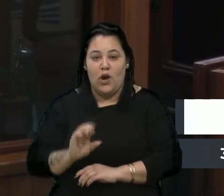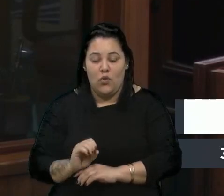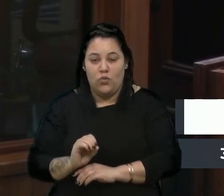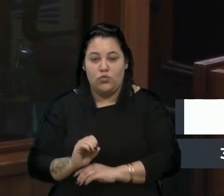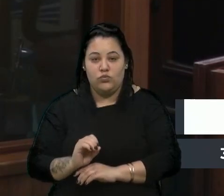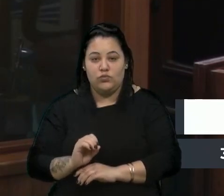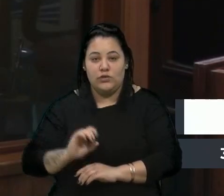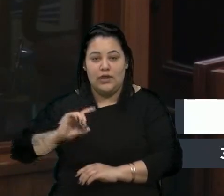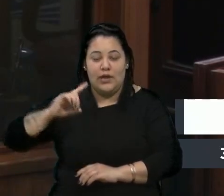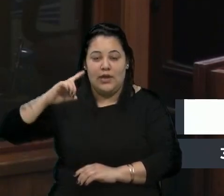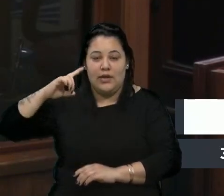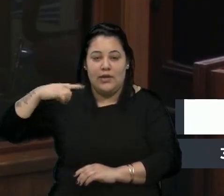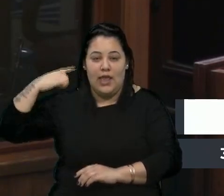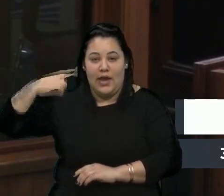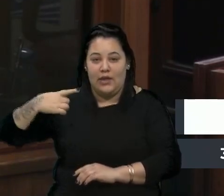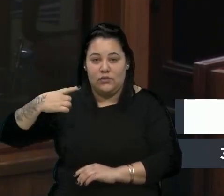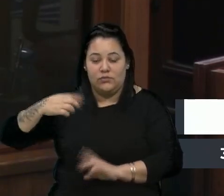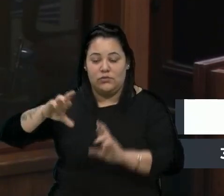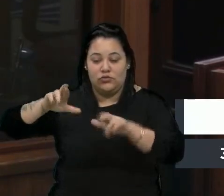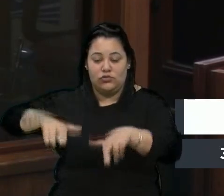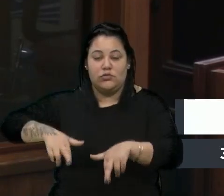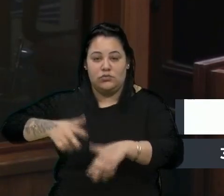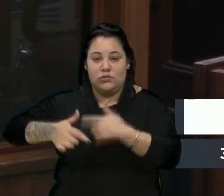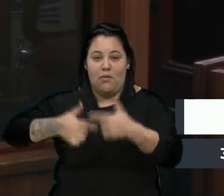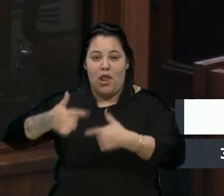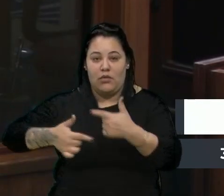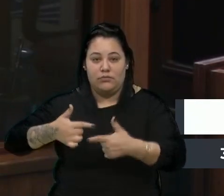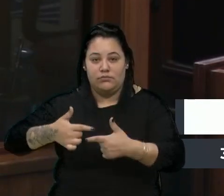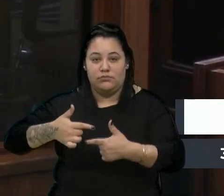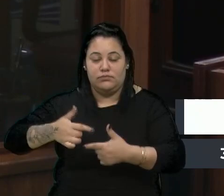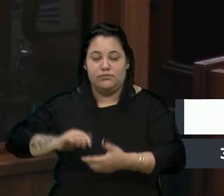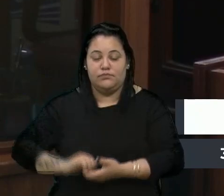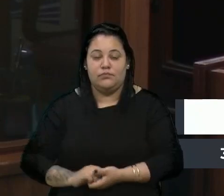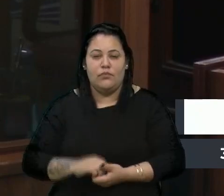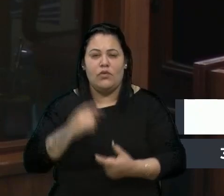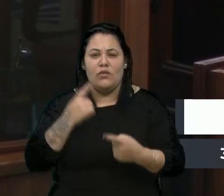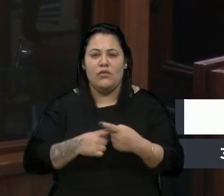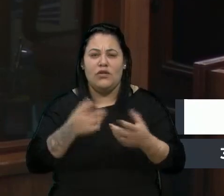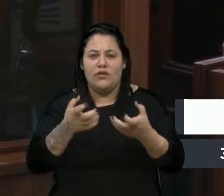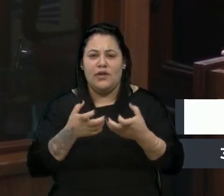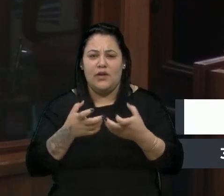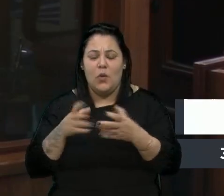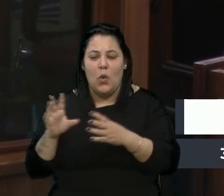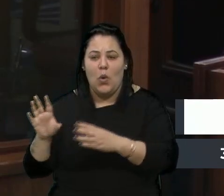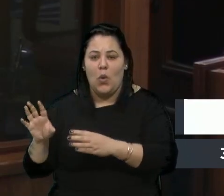Trabalho. Por que eu quero trazer esse assunto agora à baila aqui?